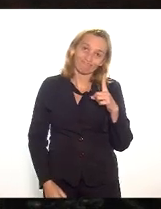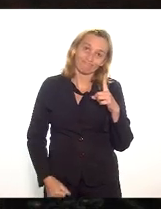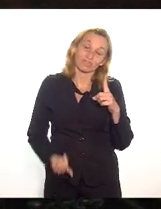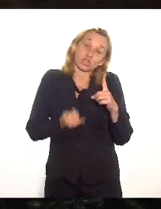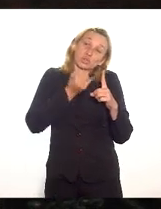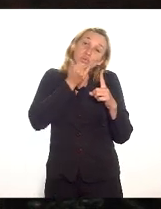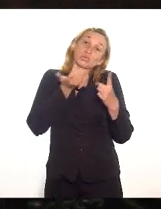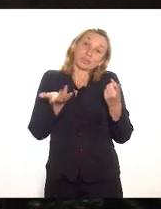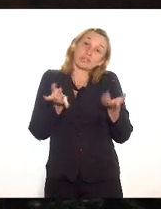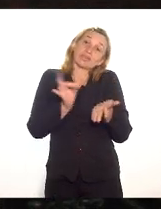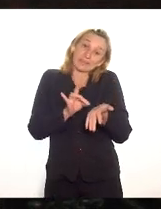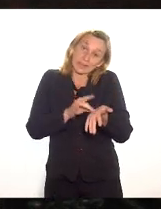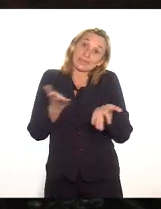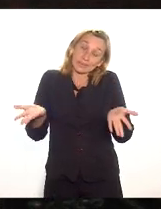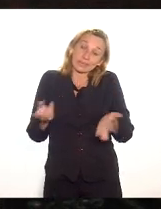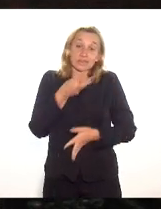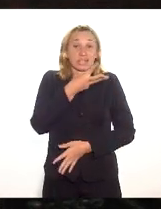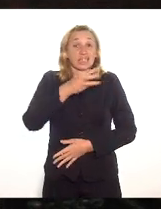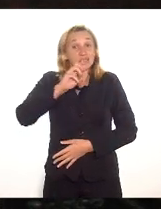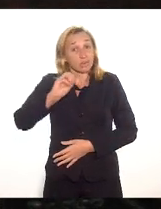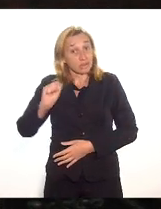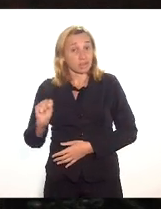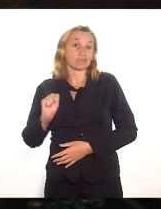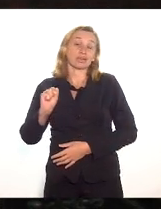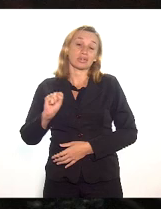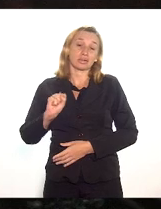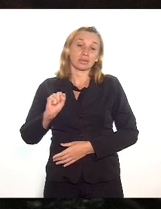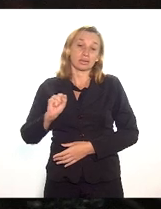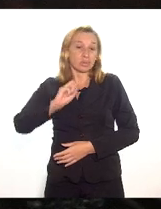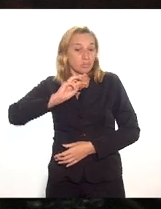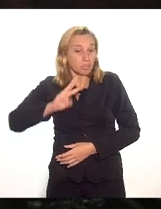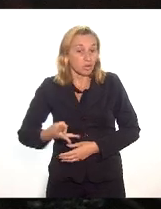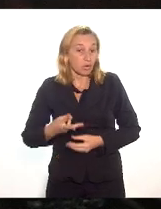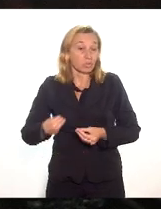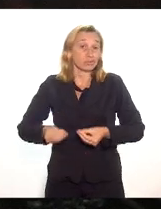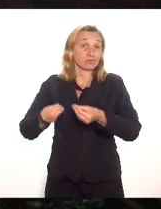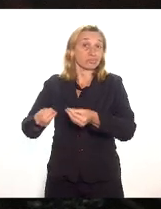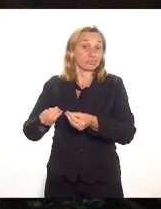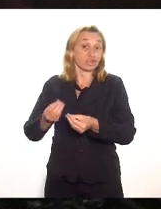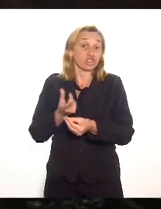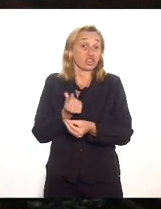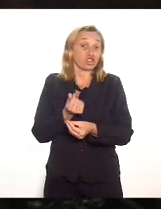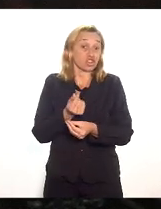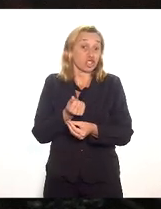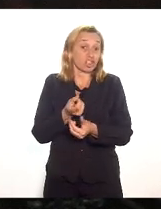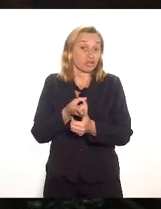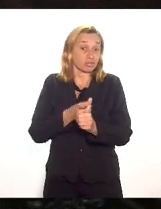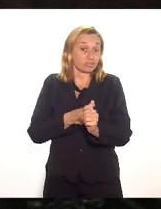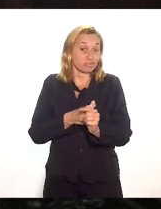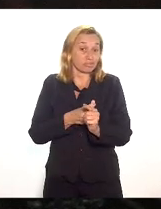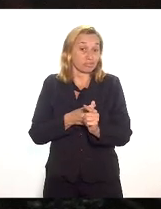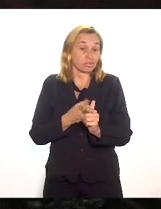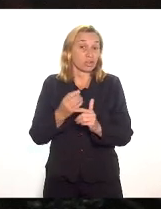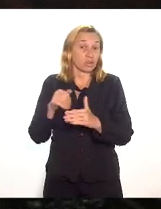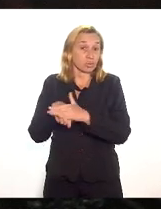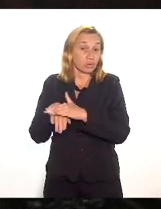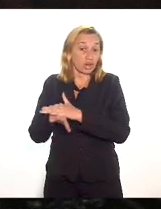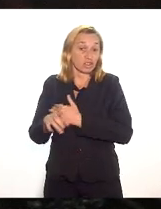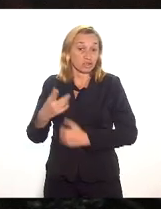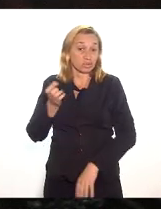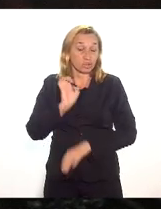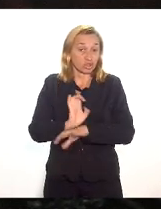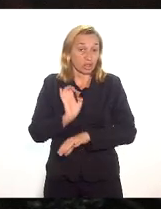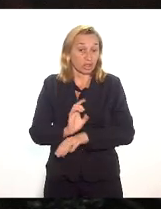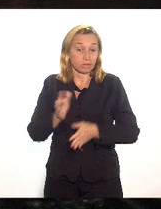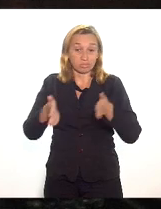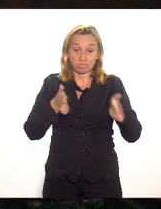Estado hoje pega da SEDAI 380 milhões em dividendos. Dinheiro esse que salva o caixa do Estado num